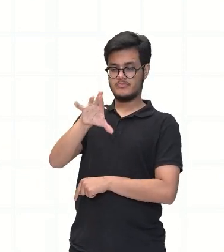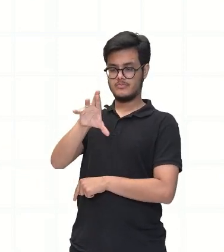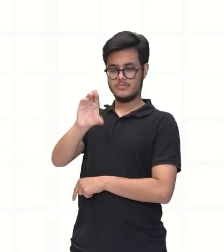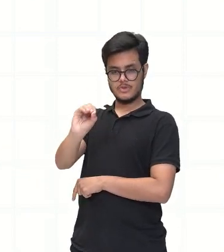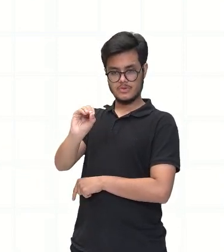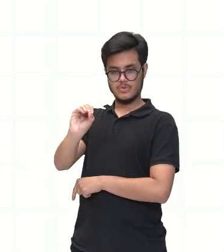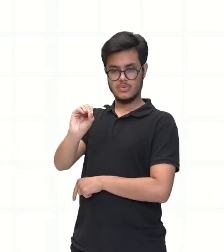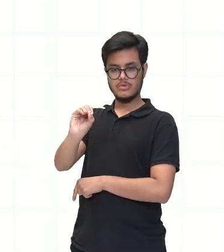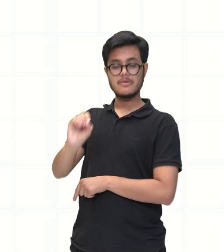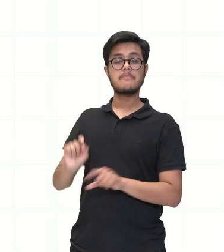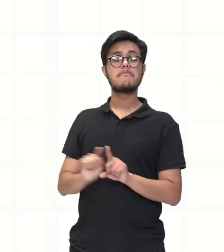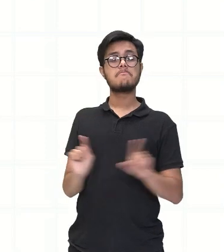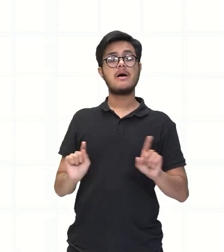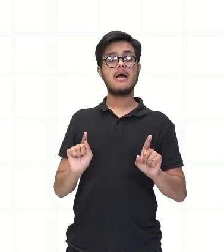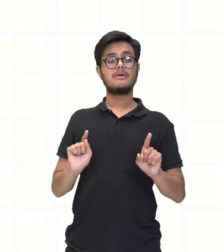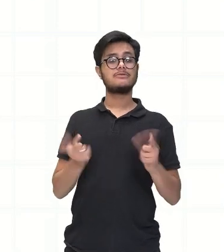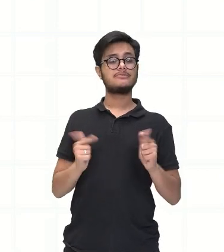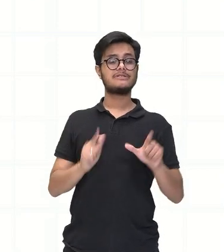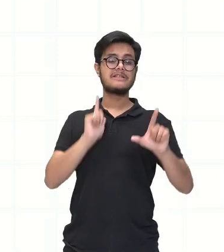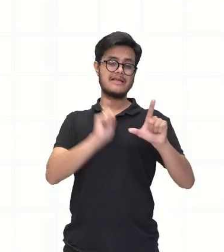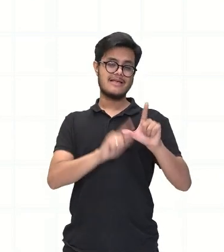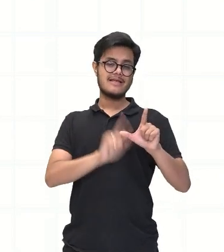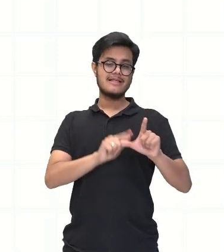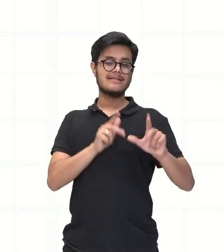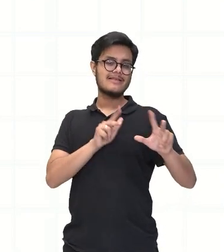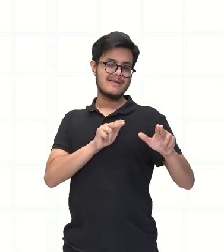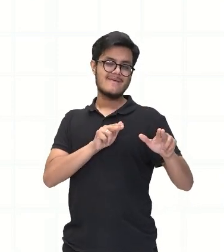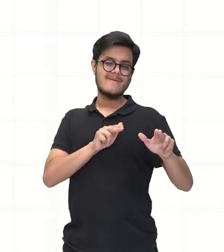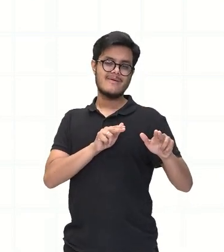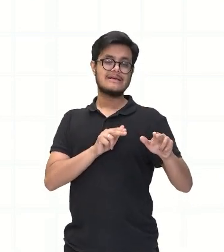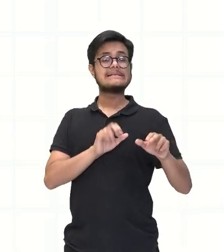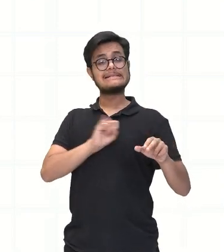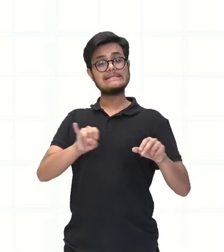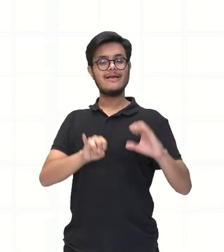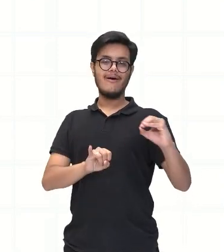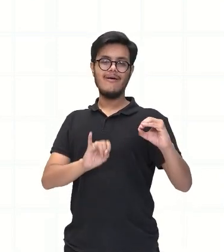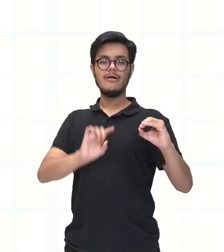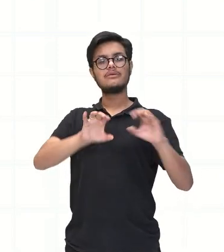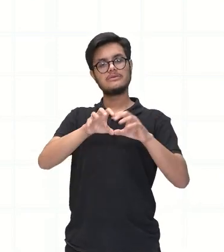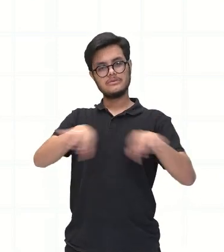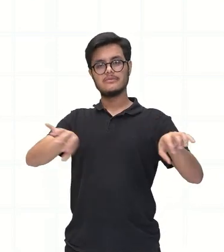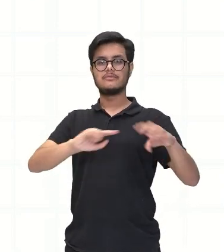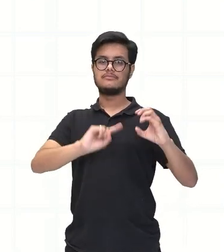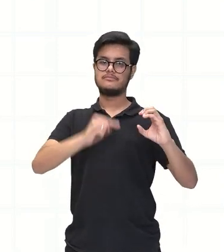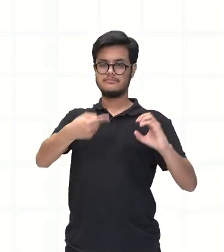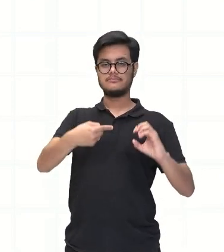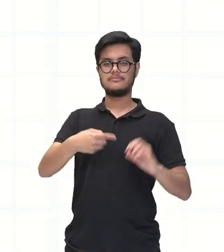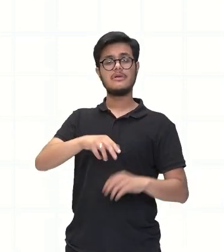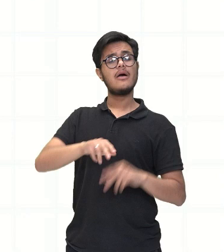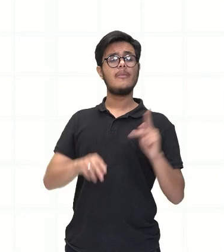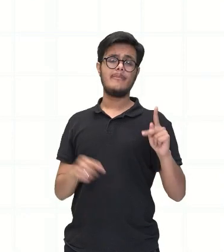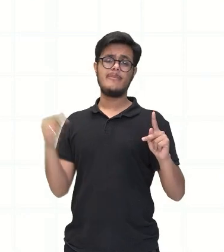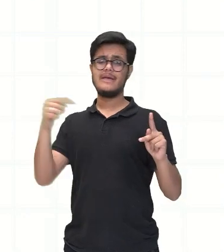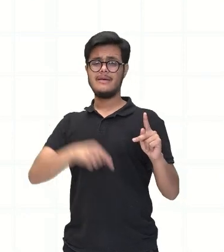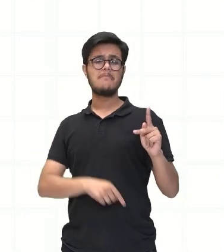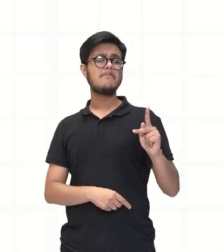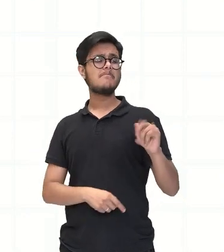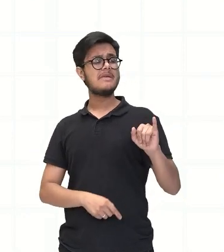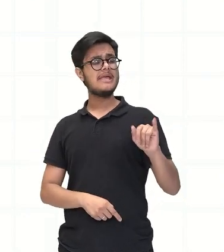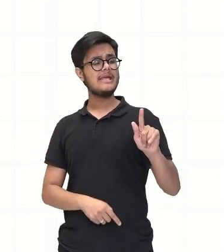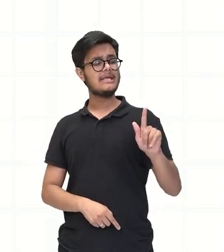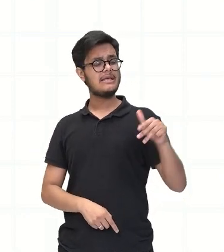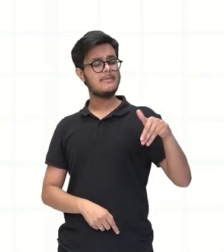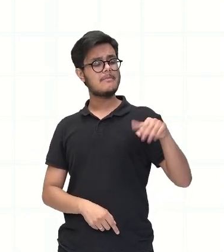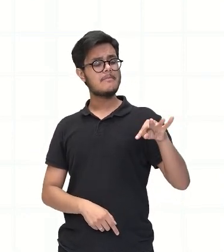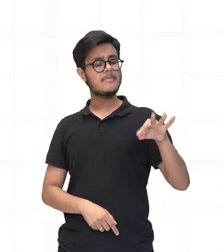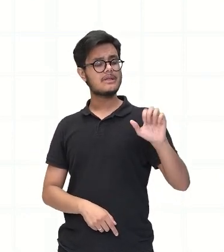mas notem que aqui, ó, não é igual. Se fosse um O, aí separava, mas não é, é um P. Então, ele não vai